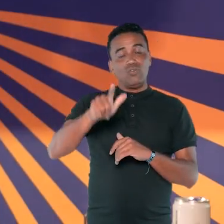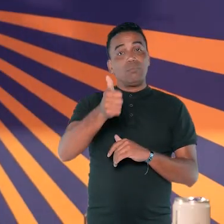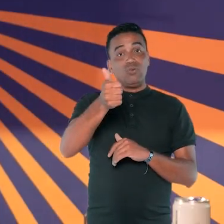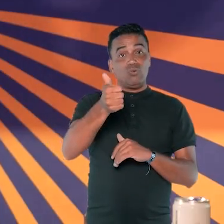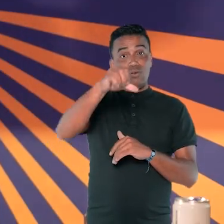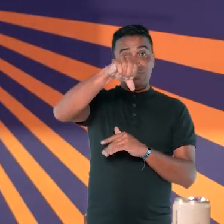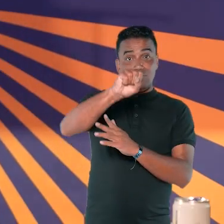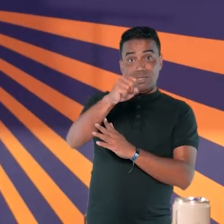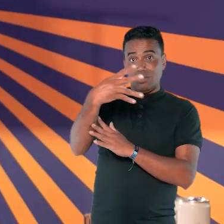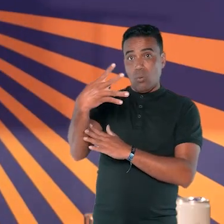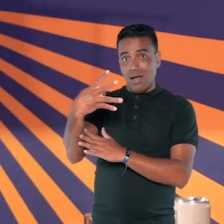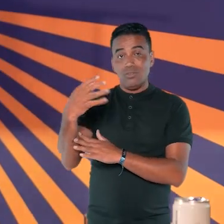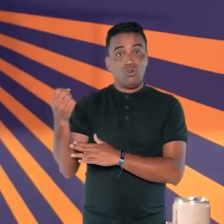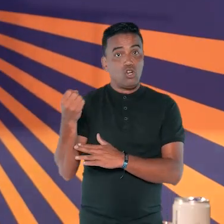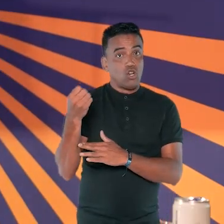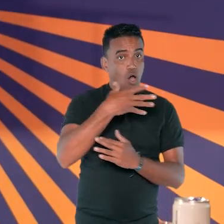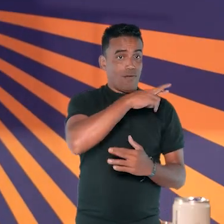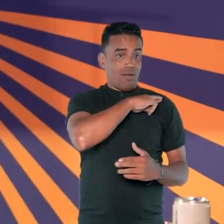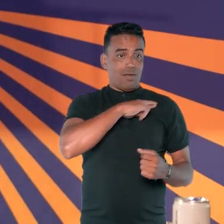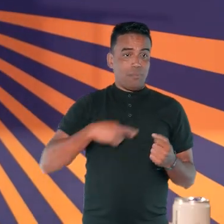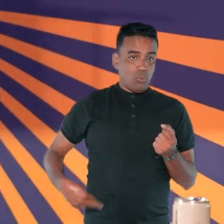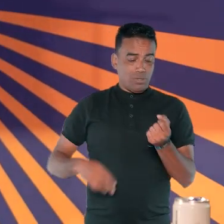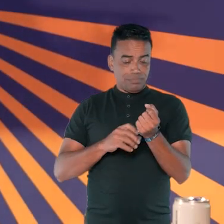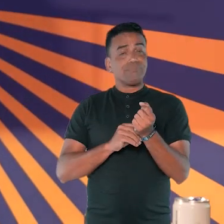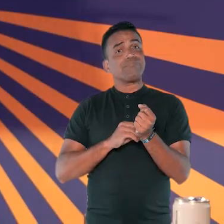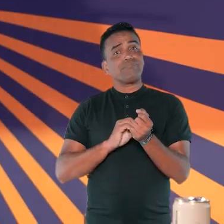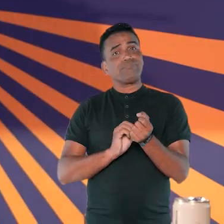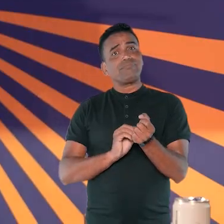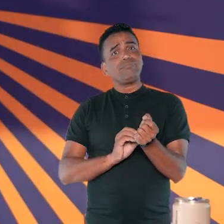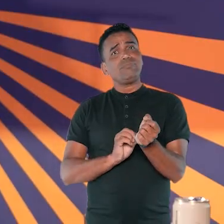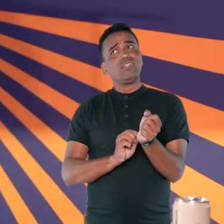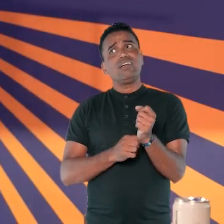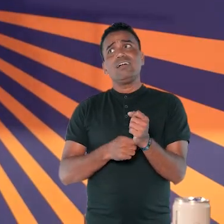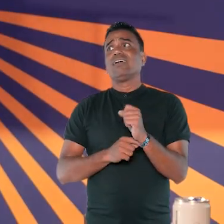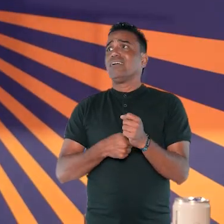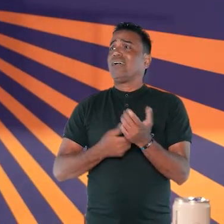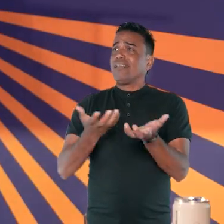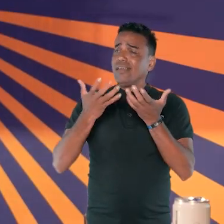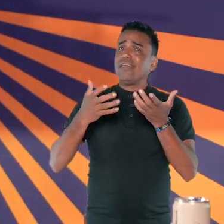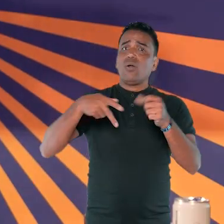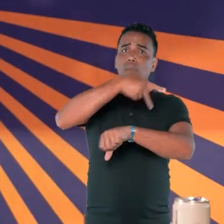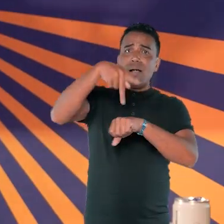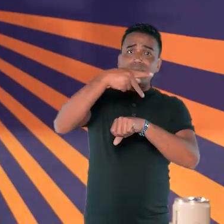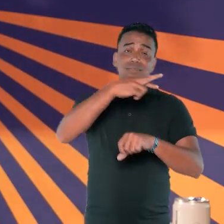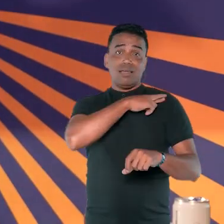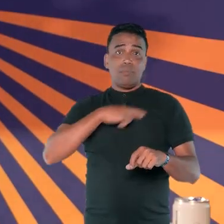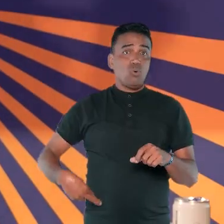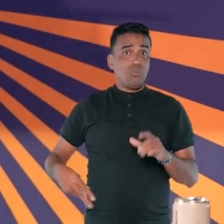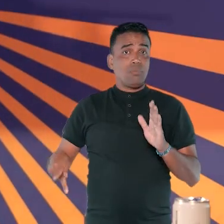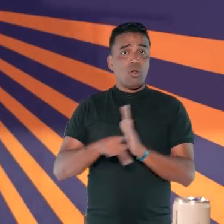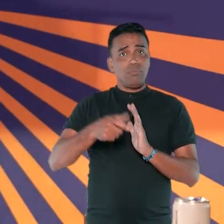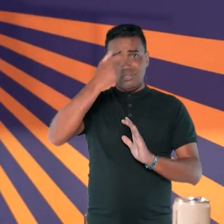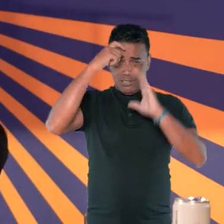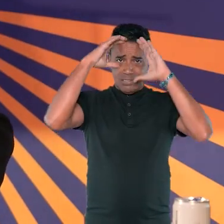84, Nova República, era o que a gente queria. Uma república que fosse de repúblicos, de cidadãos